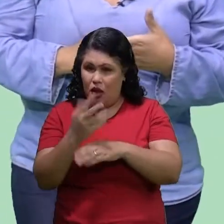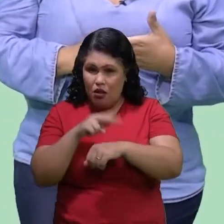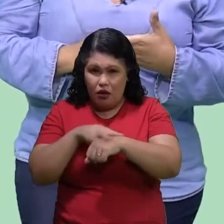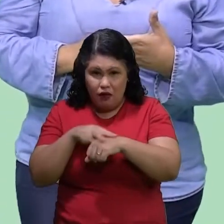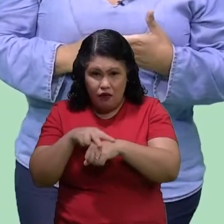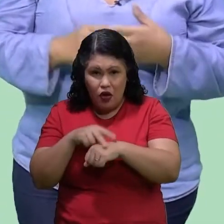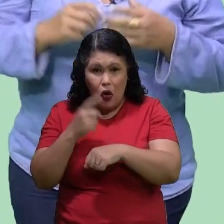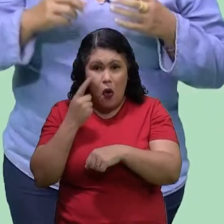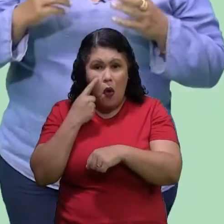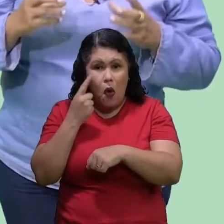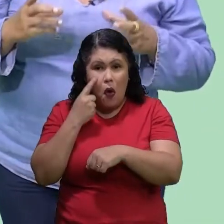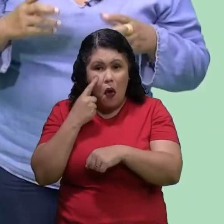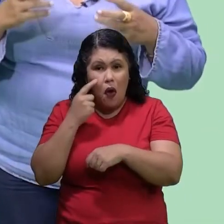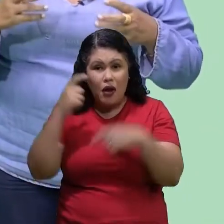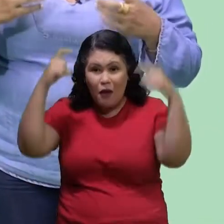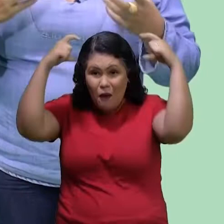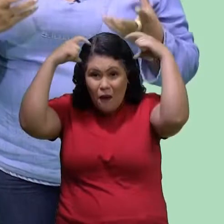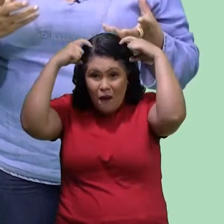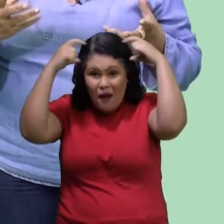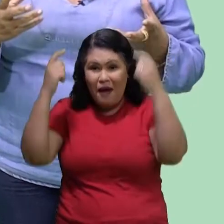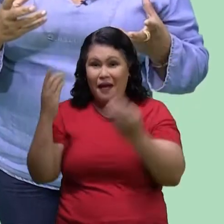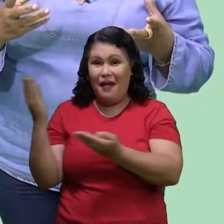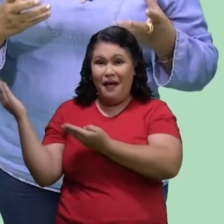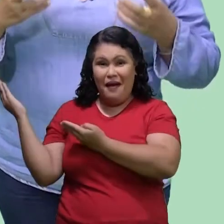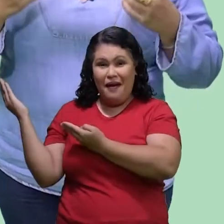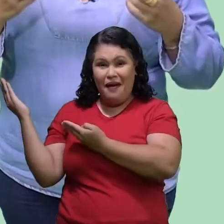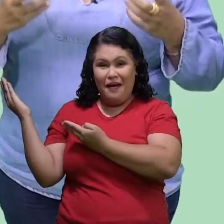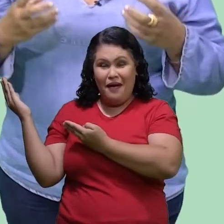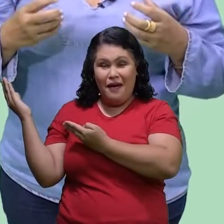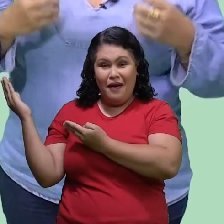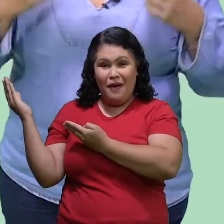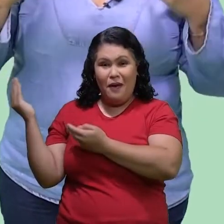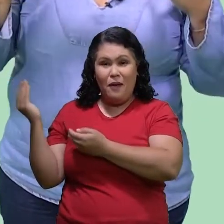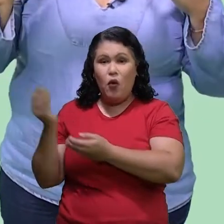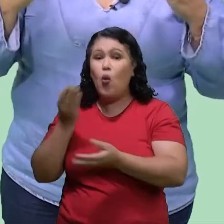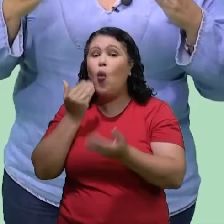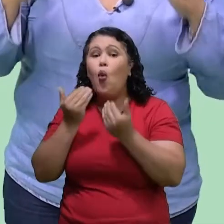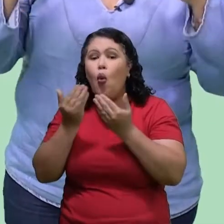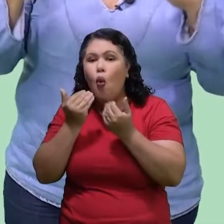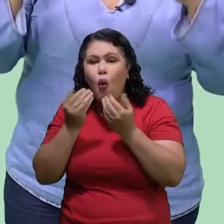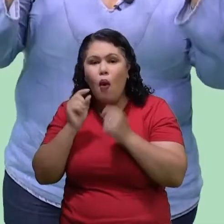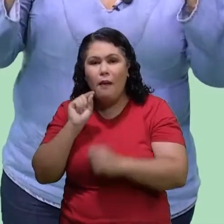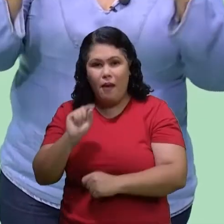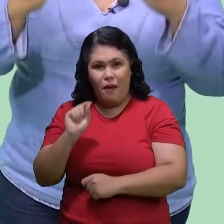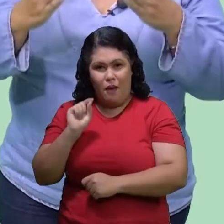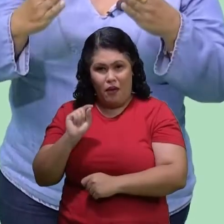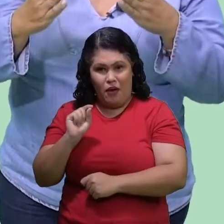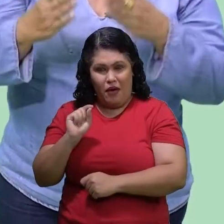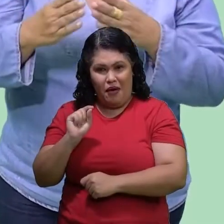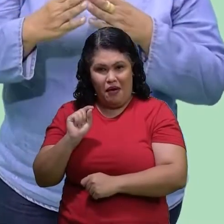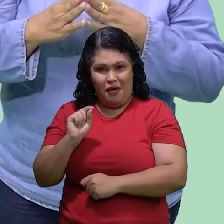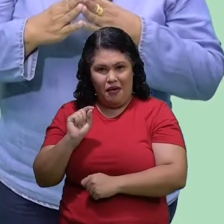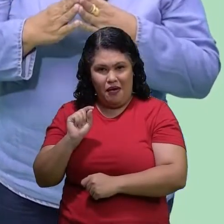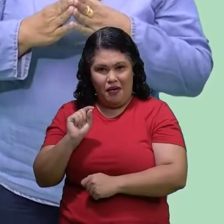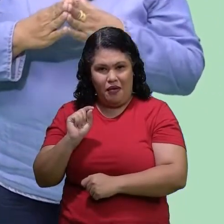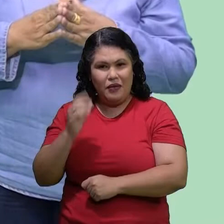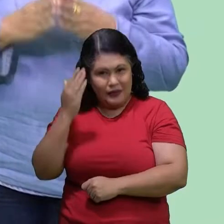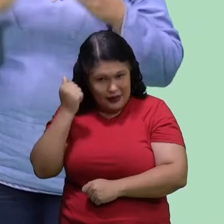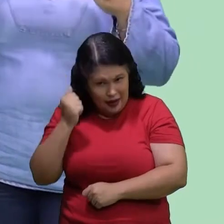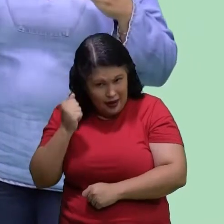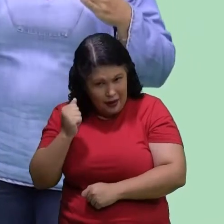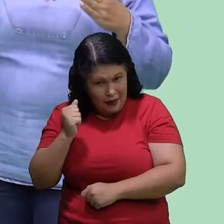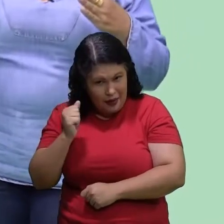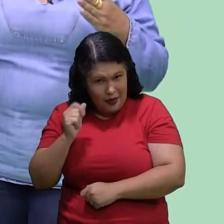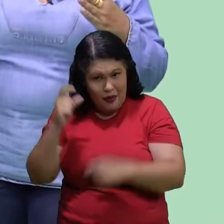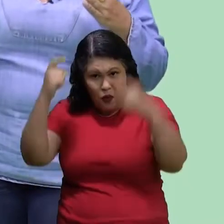trouxe o koala para vocês verem a alimentação dele. A alimentação do tipo desse vertebrado aqui, desse koala,